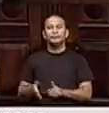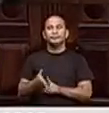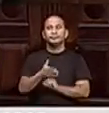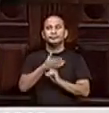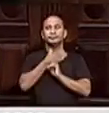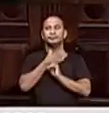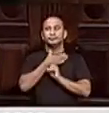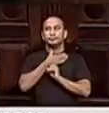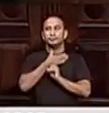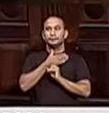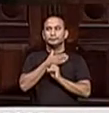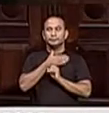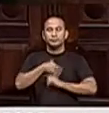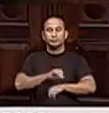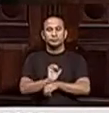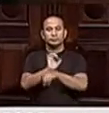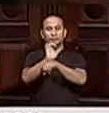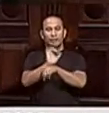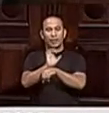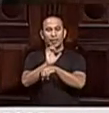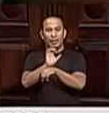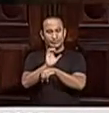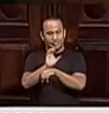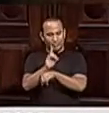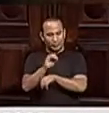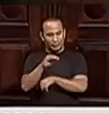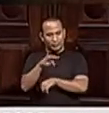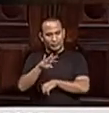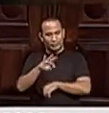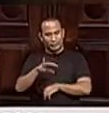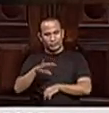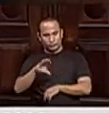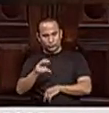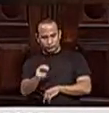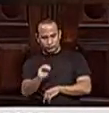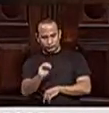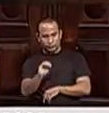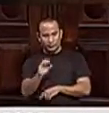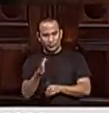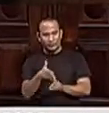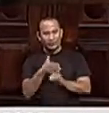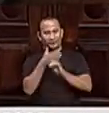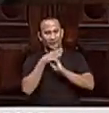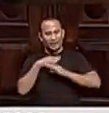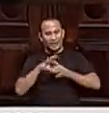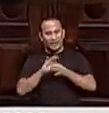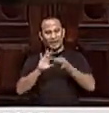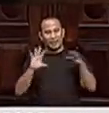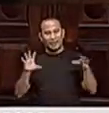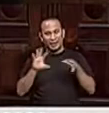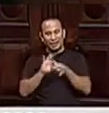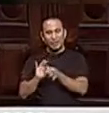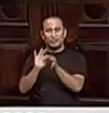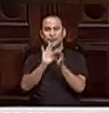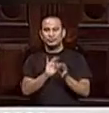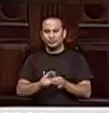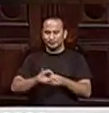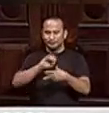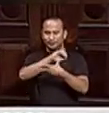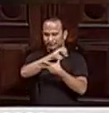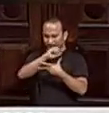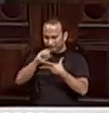defesa do Estado democrático de direito, em defesa da independência e da harmonia dos